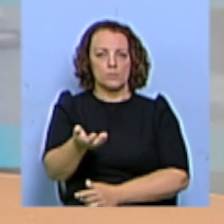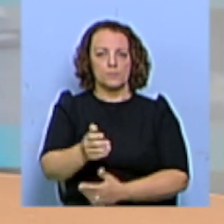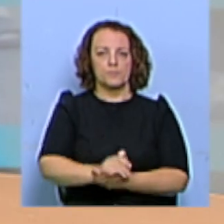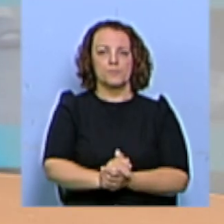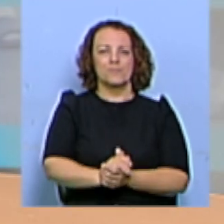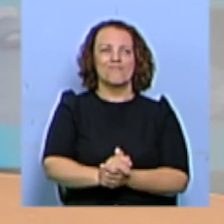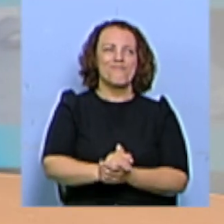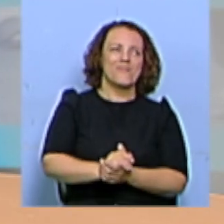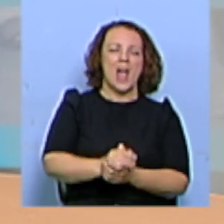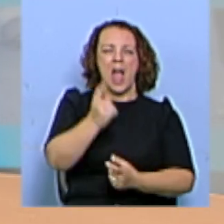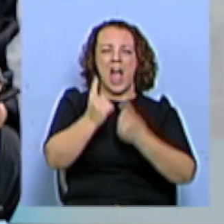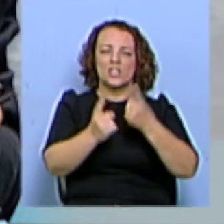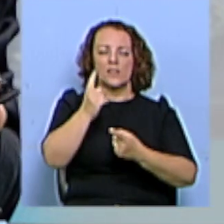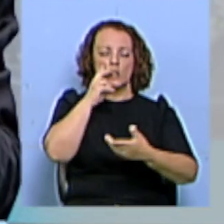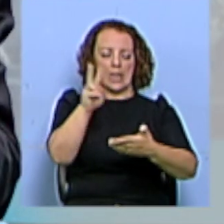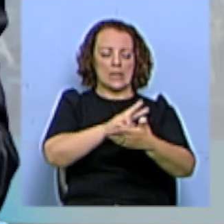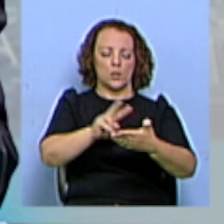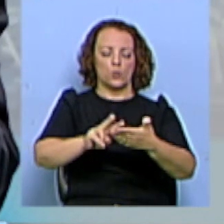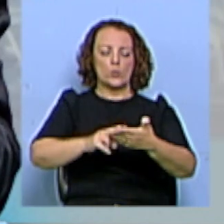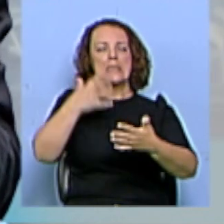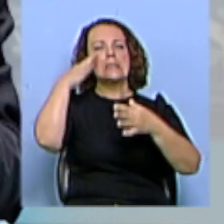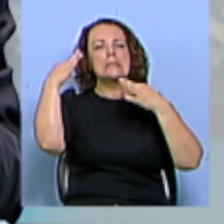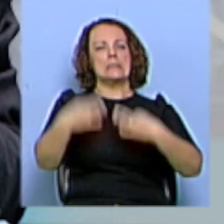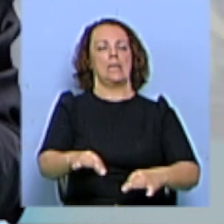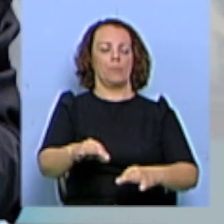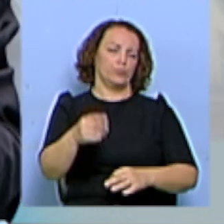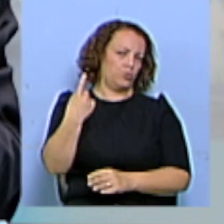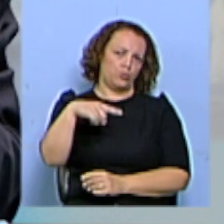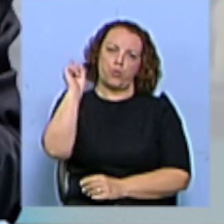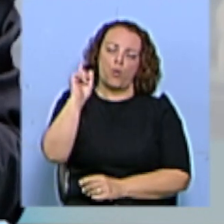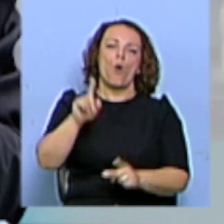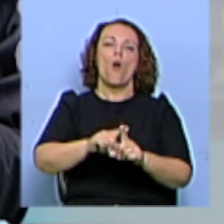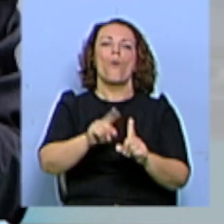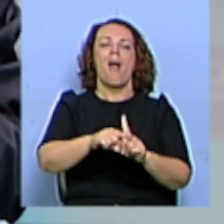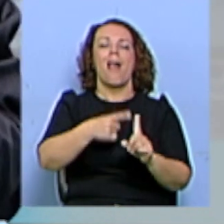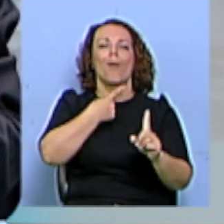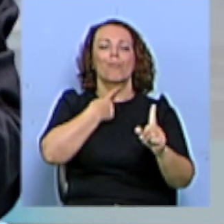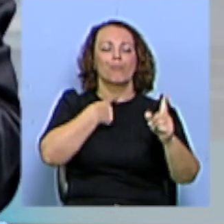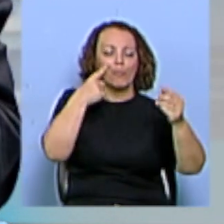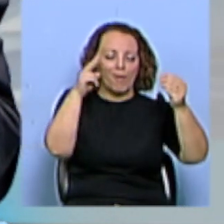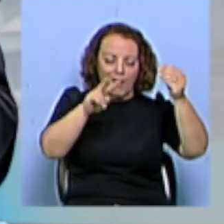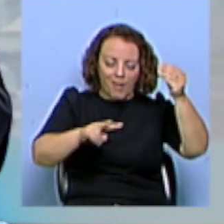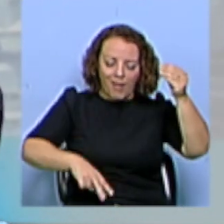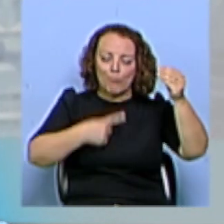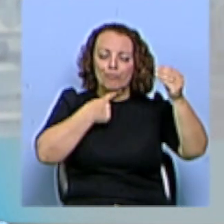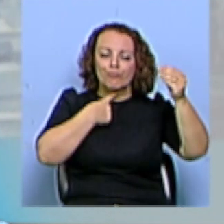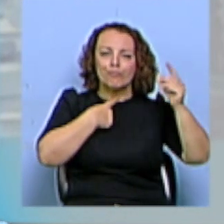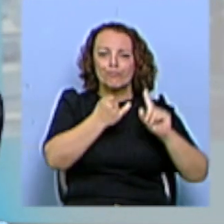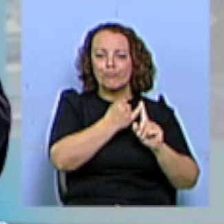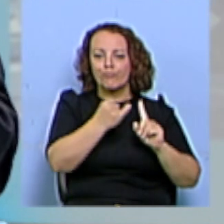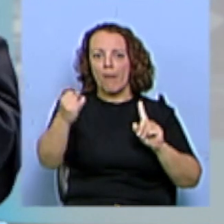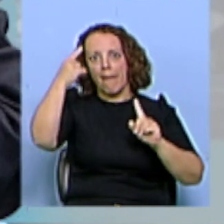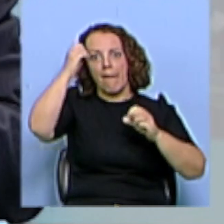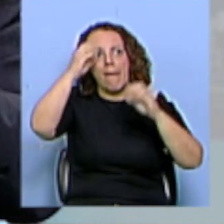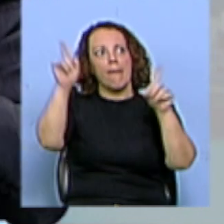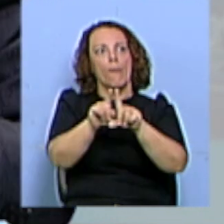Não, às vezes não é uma leitura simples, é lógico. Não é daquela leitura de cordela, nem é a leitura que leva à telenovela.